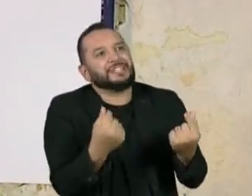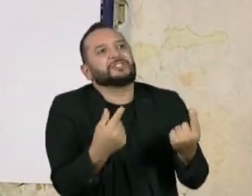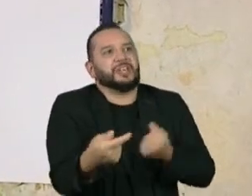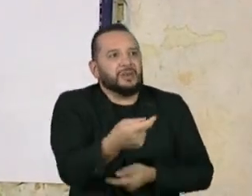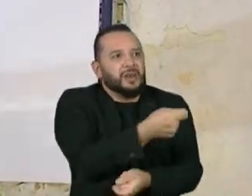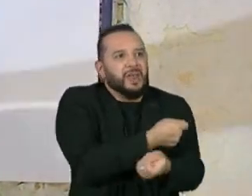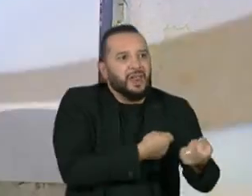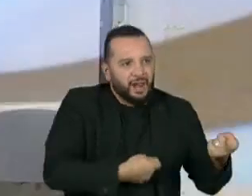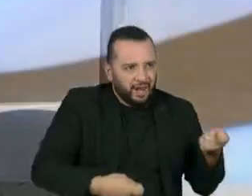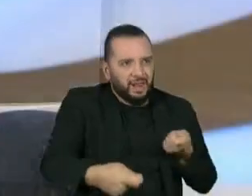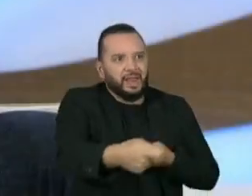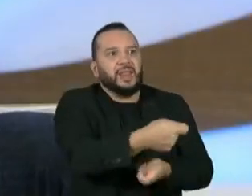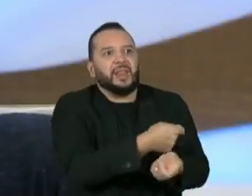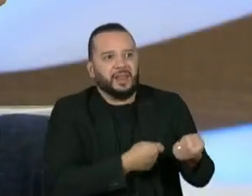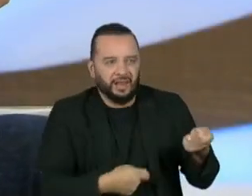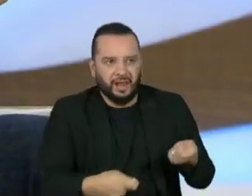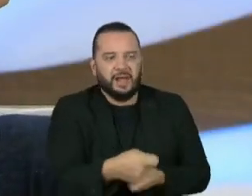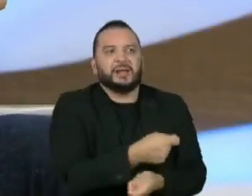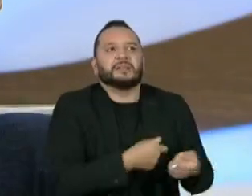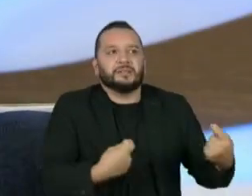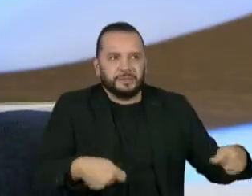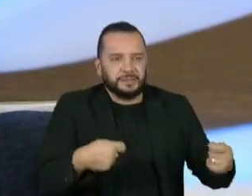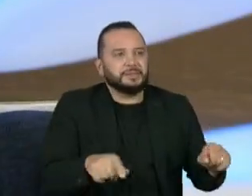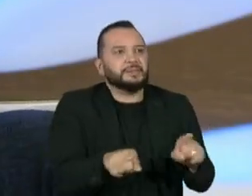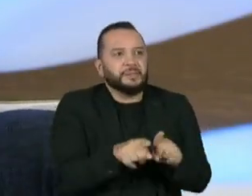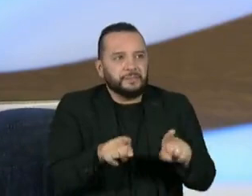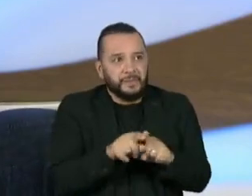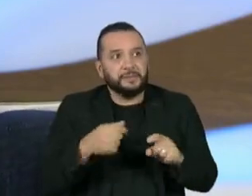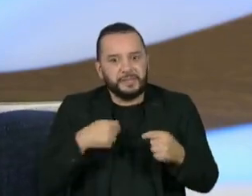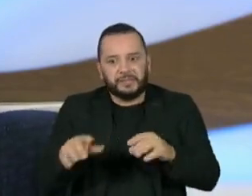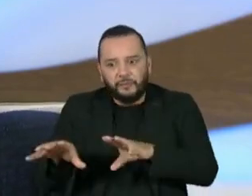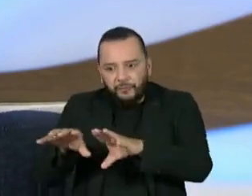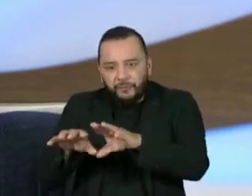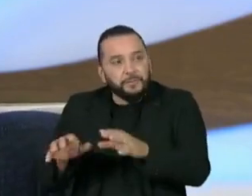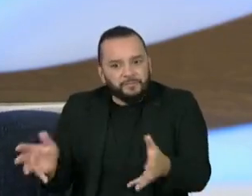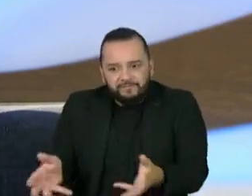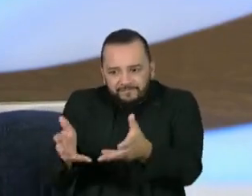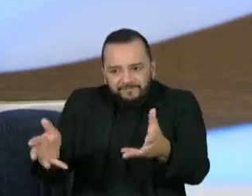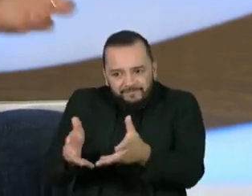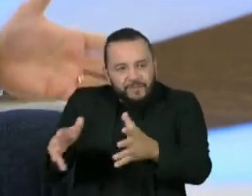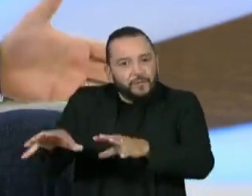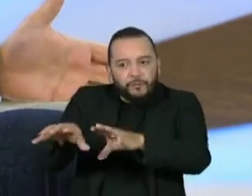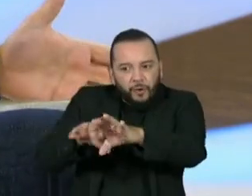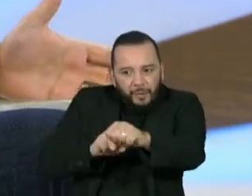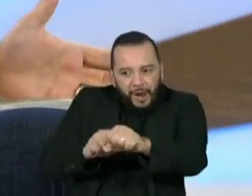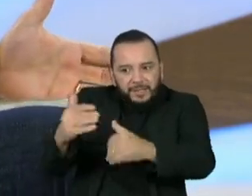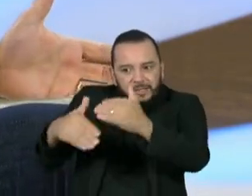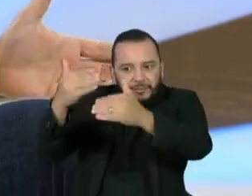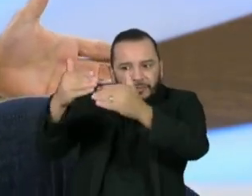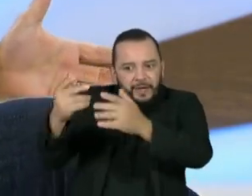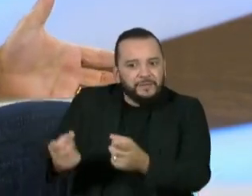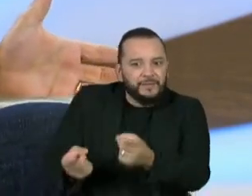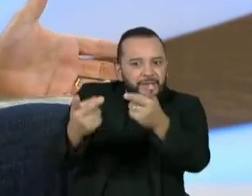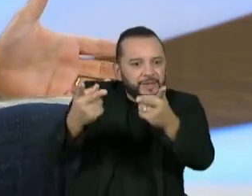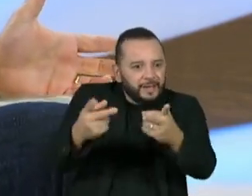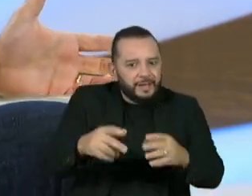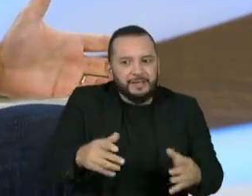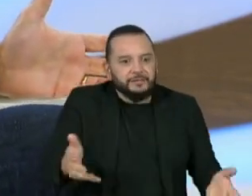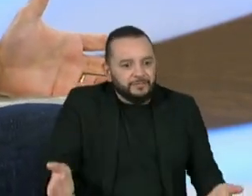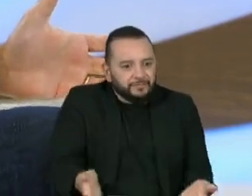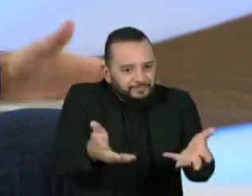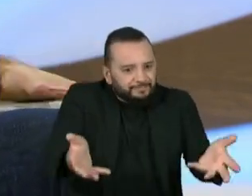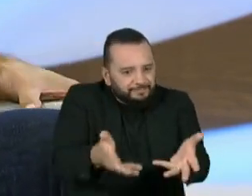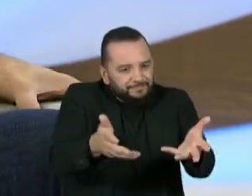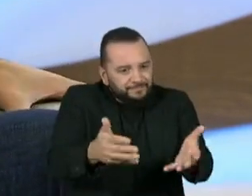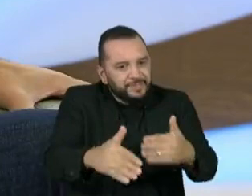disso. Formar, desenvolver, vender. Criar, formar, desenvolver e vender. Agora, eu faço uma